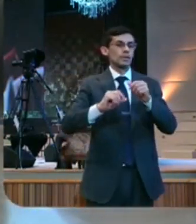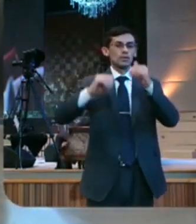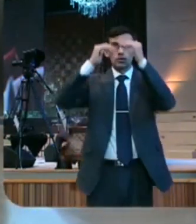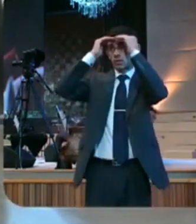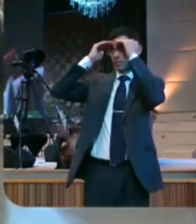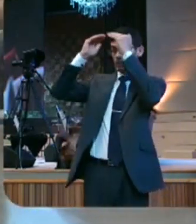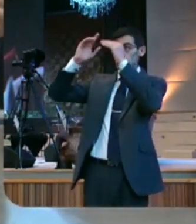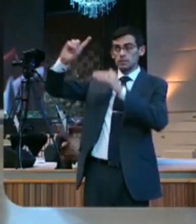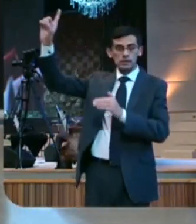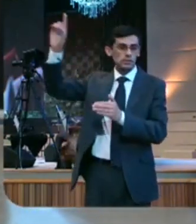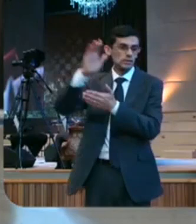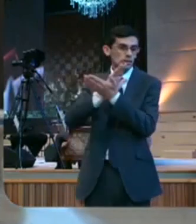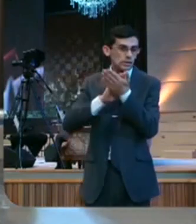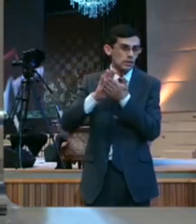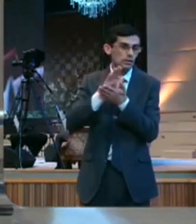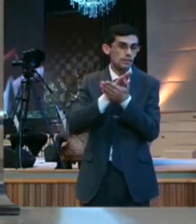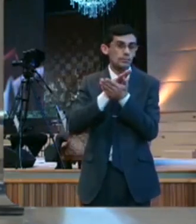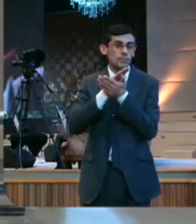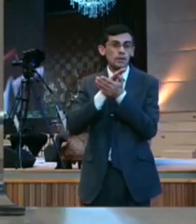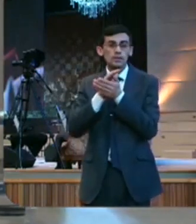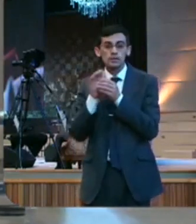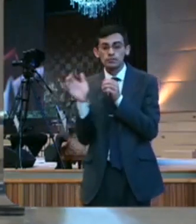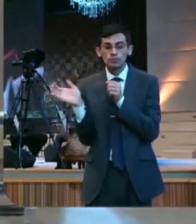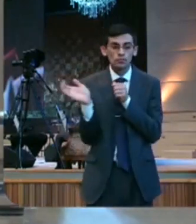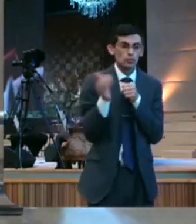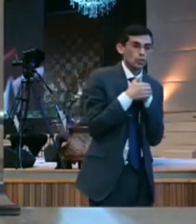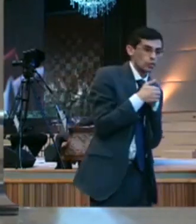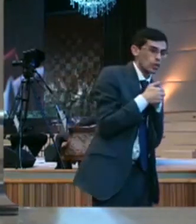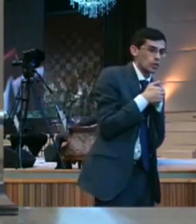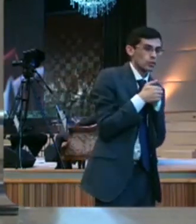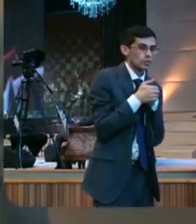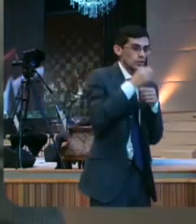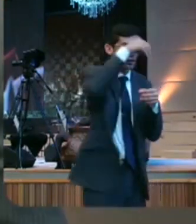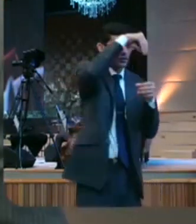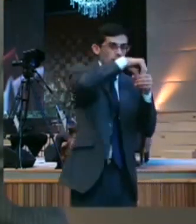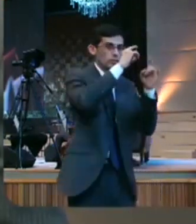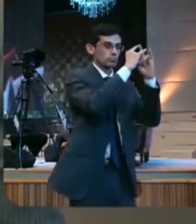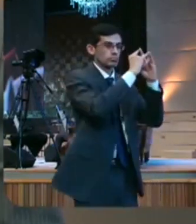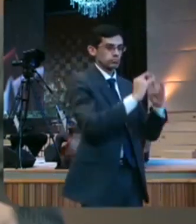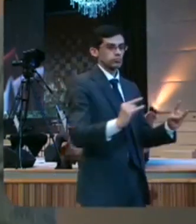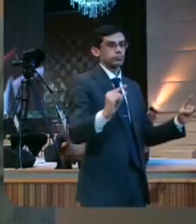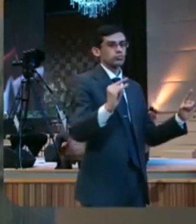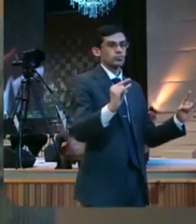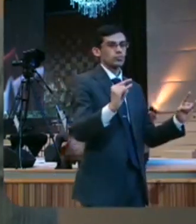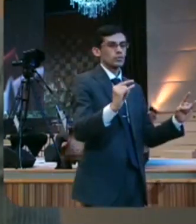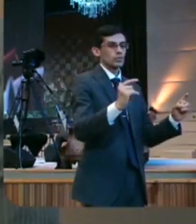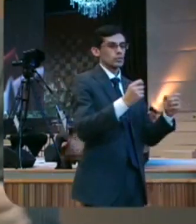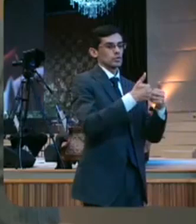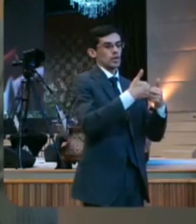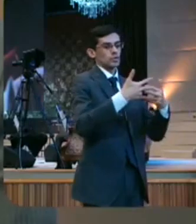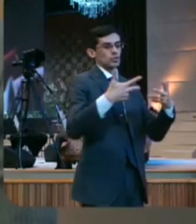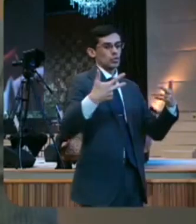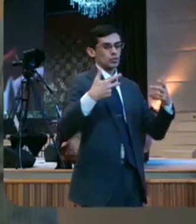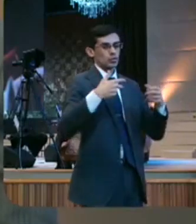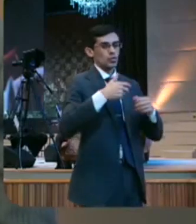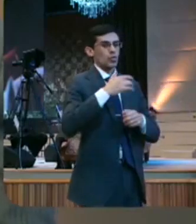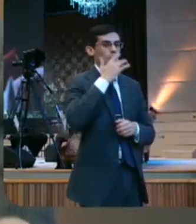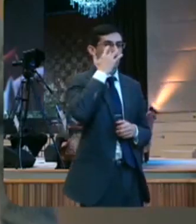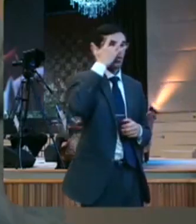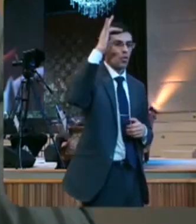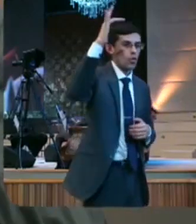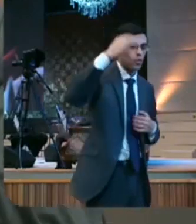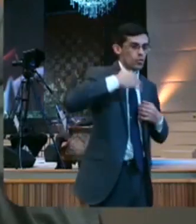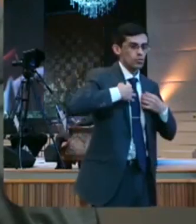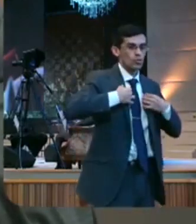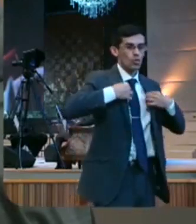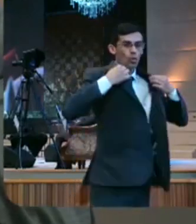fazer, e escondeu lá na sua tenda as capas, o ouro, que Deus